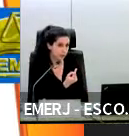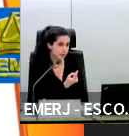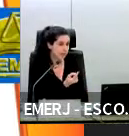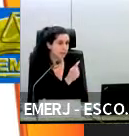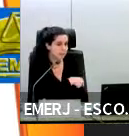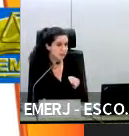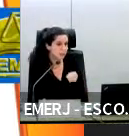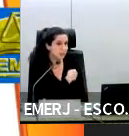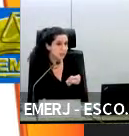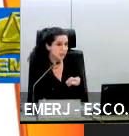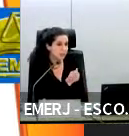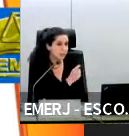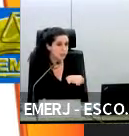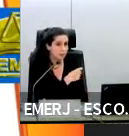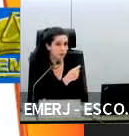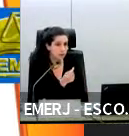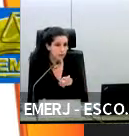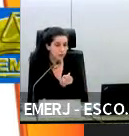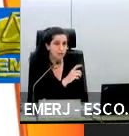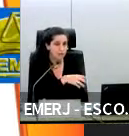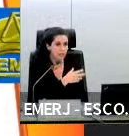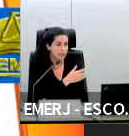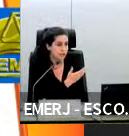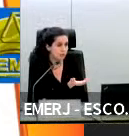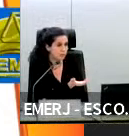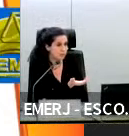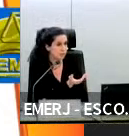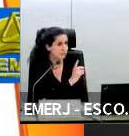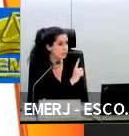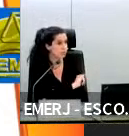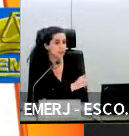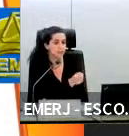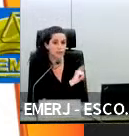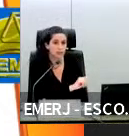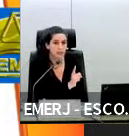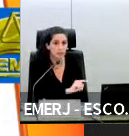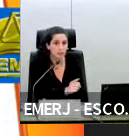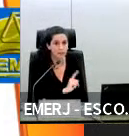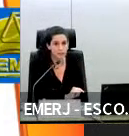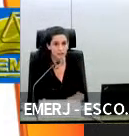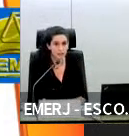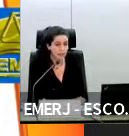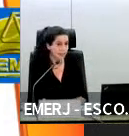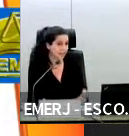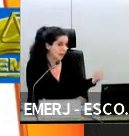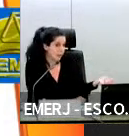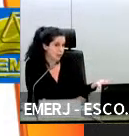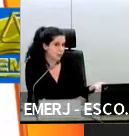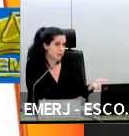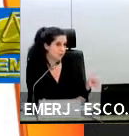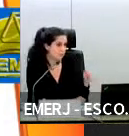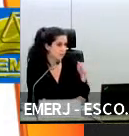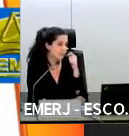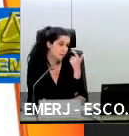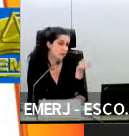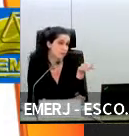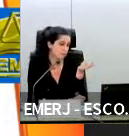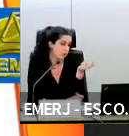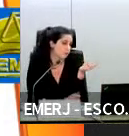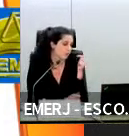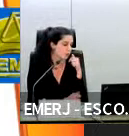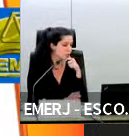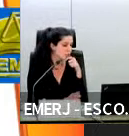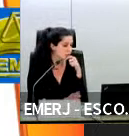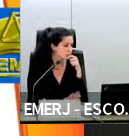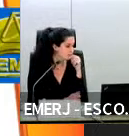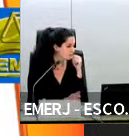Isso. Então, você podia estar ali deferindo medida protetiva, analisando os processos, você está só declinando competência que claramente não tinha sido um